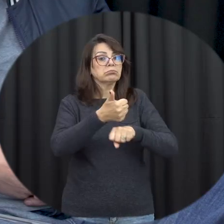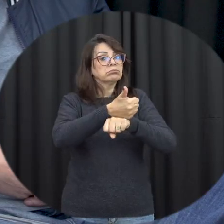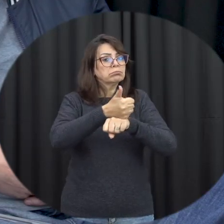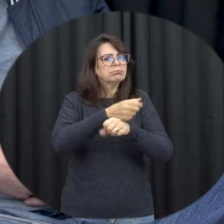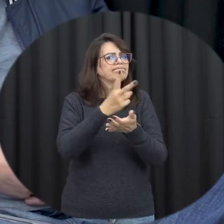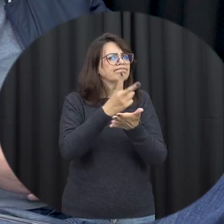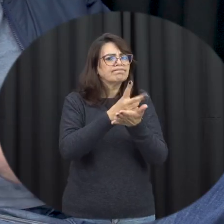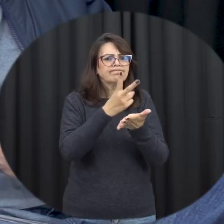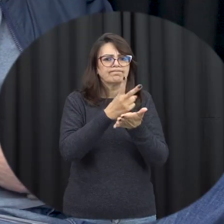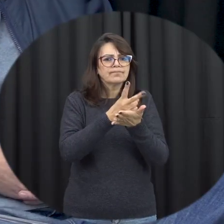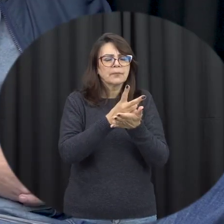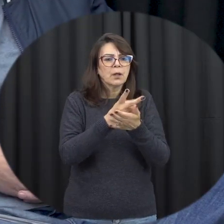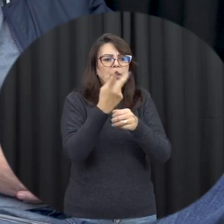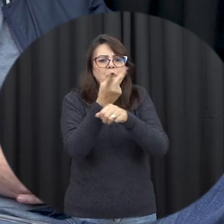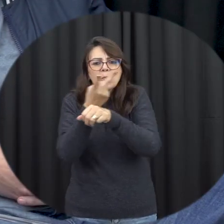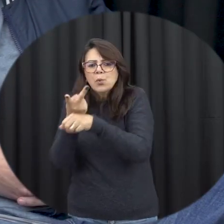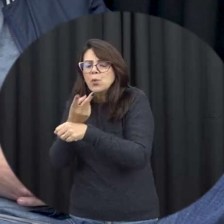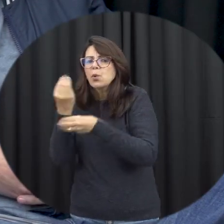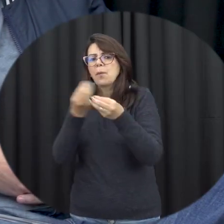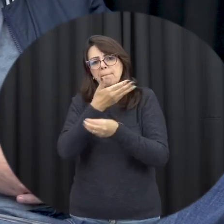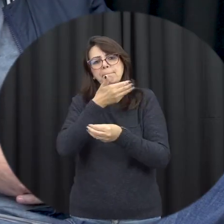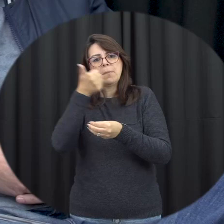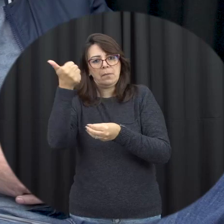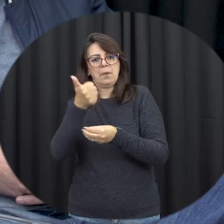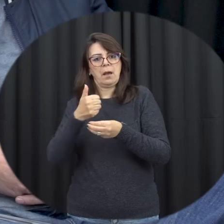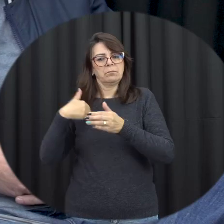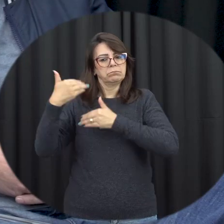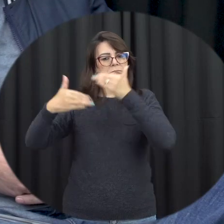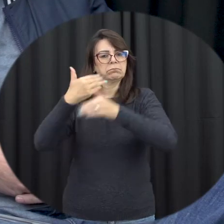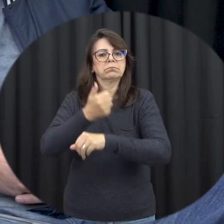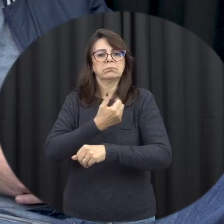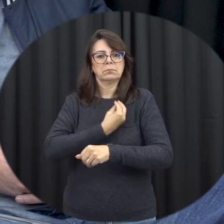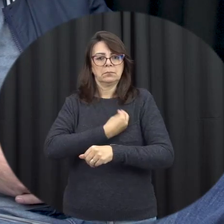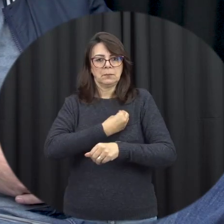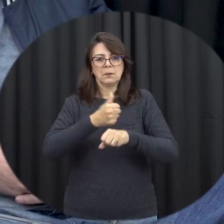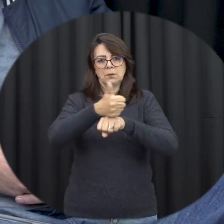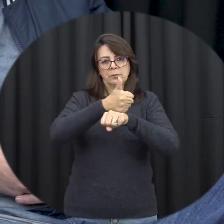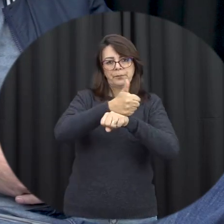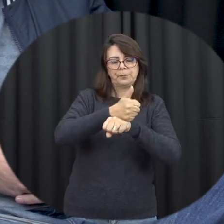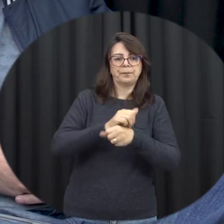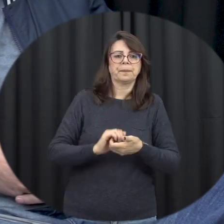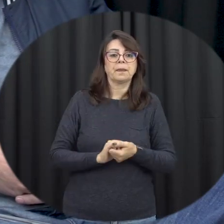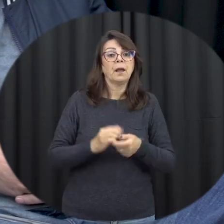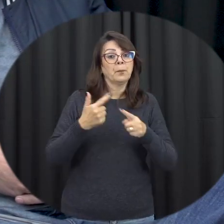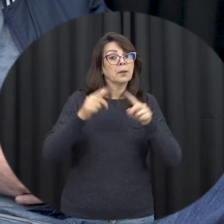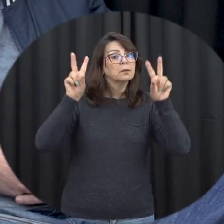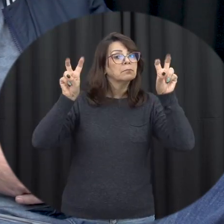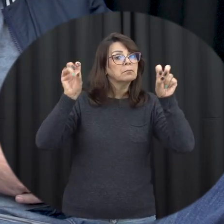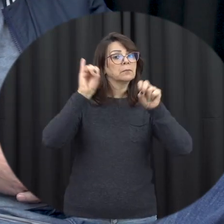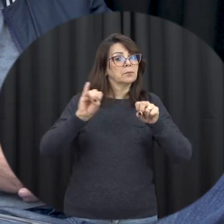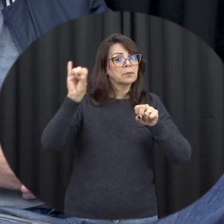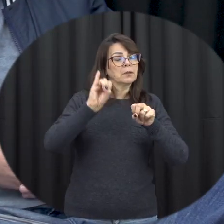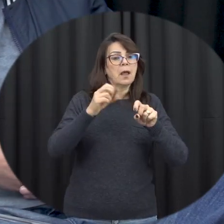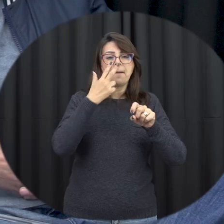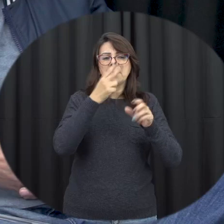nós profissionais sempre buscamos ali a defesa da nossa carreira. A professora quer falar um pouquinho também sobre esse assunto importante,